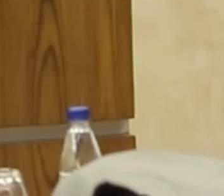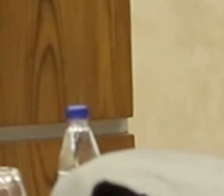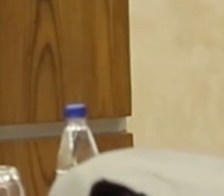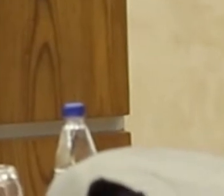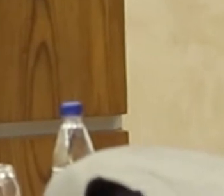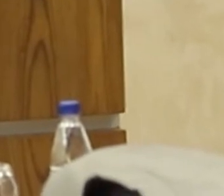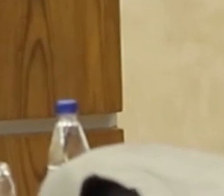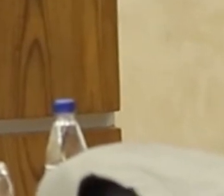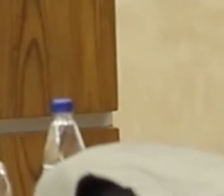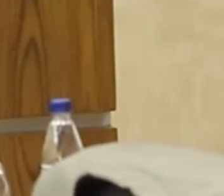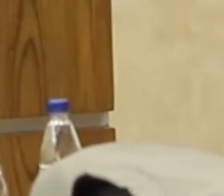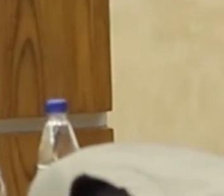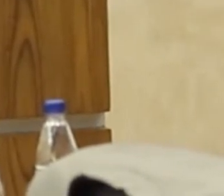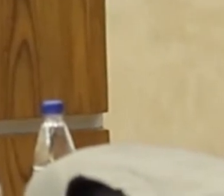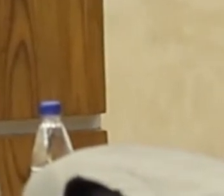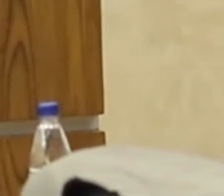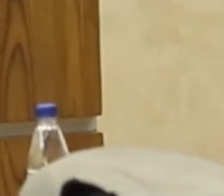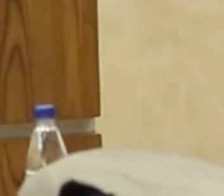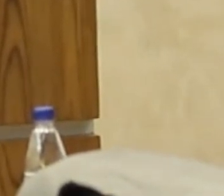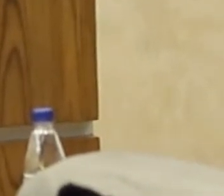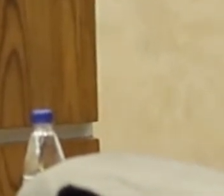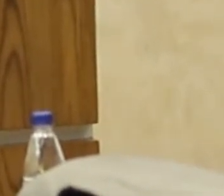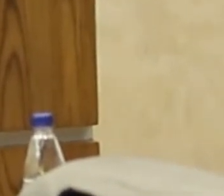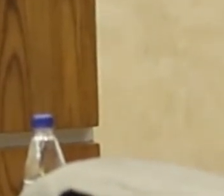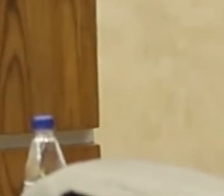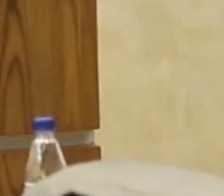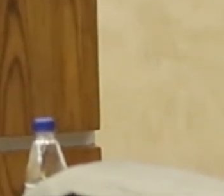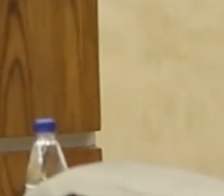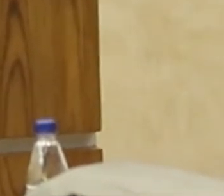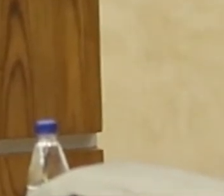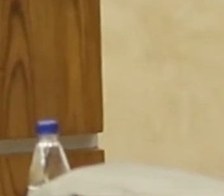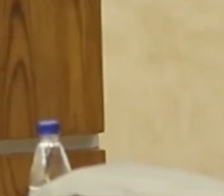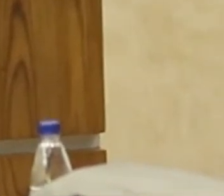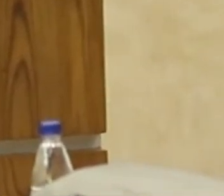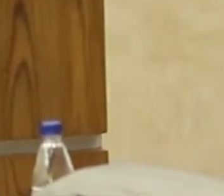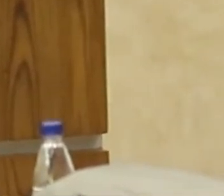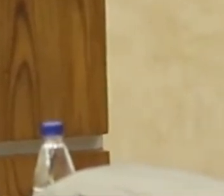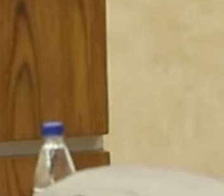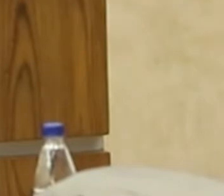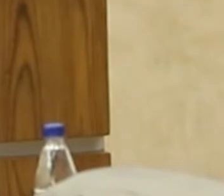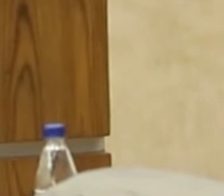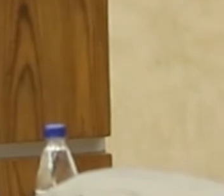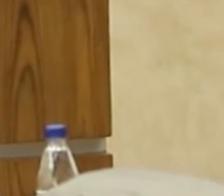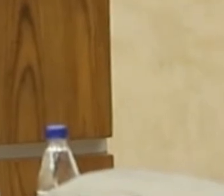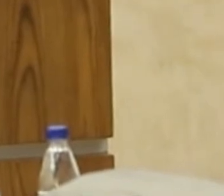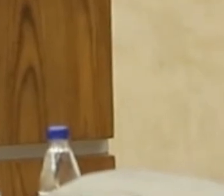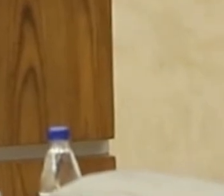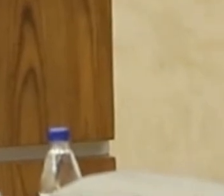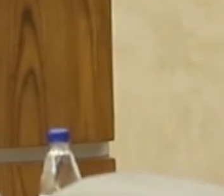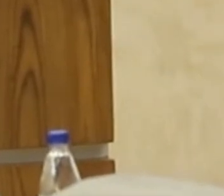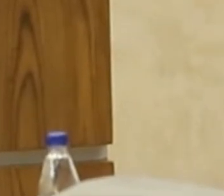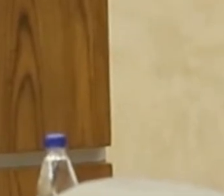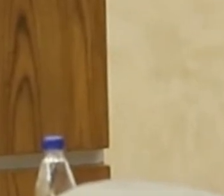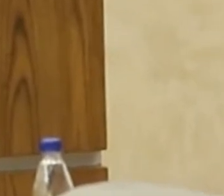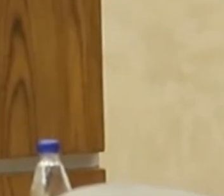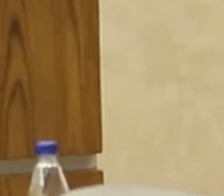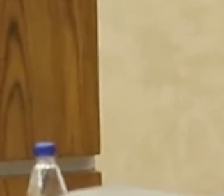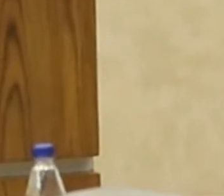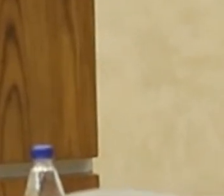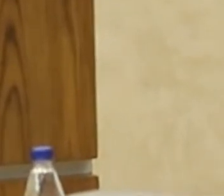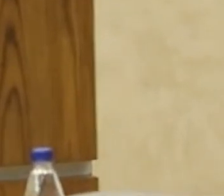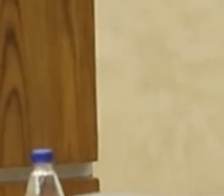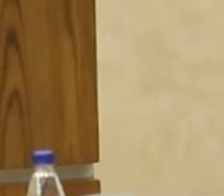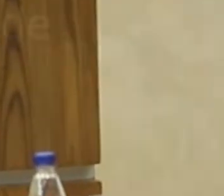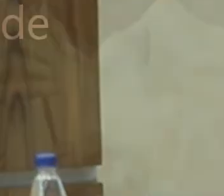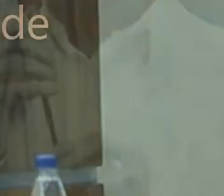municipal. De qualquer maneira, parabenizo pelo seu trabalho, preocupado com a segurança, porque iluminação pública também é segurança